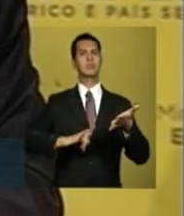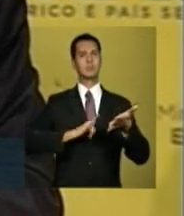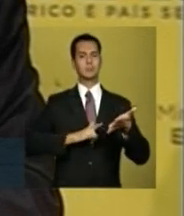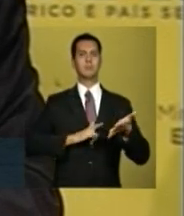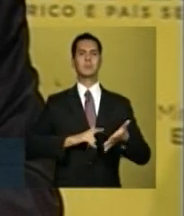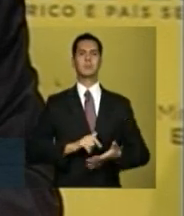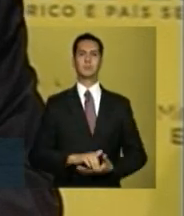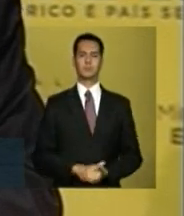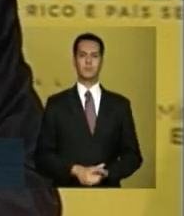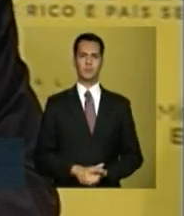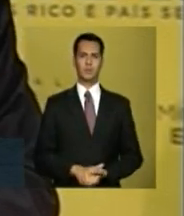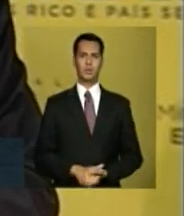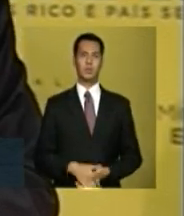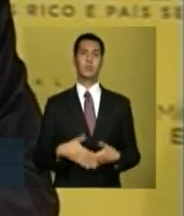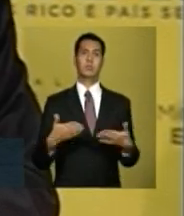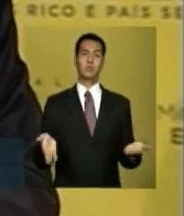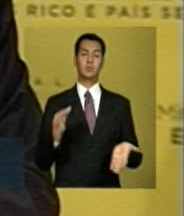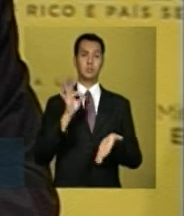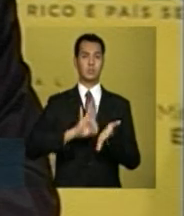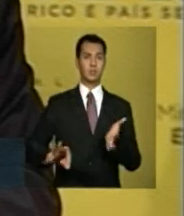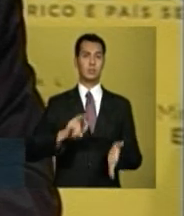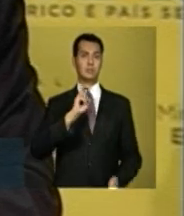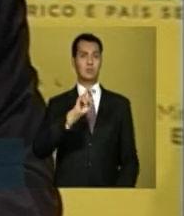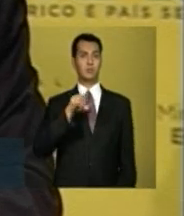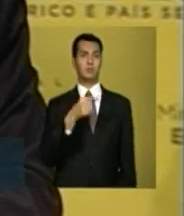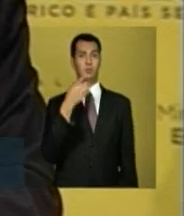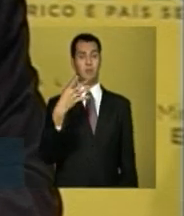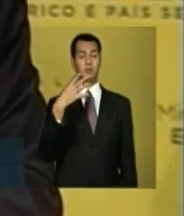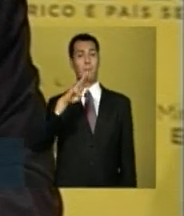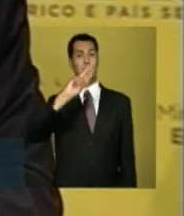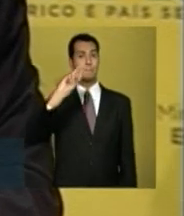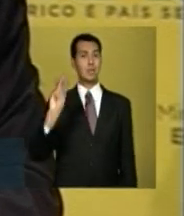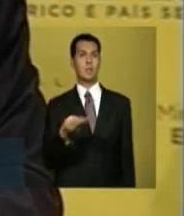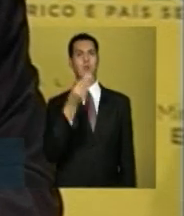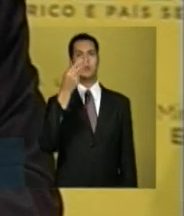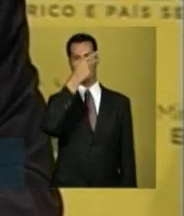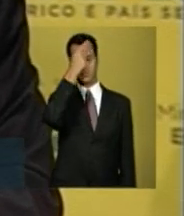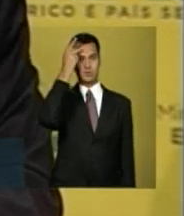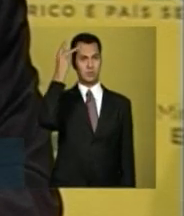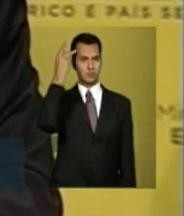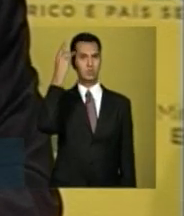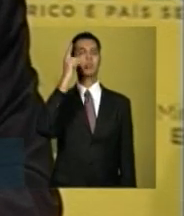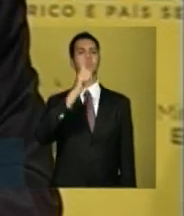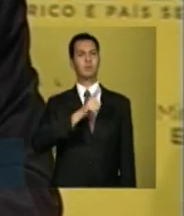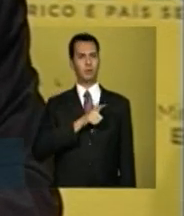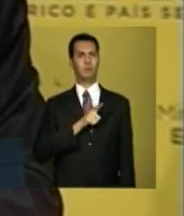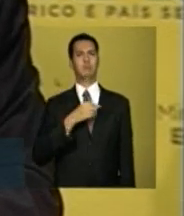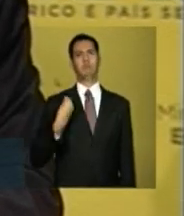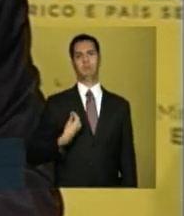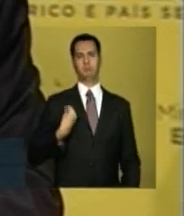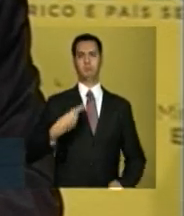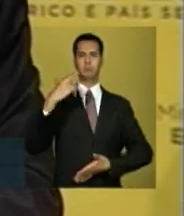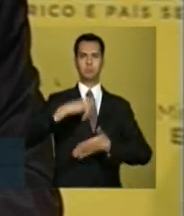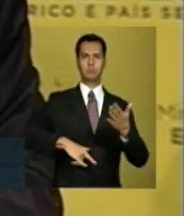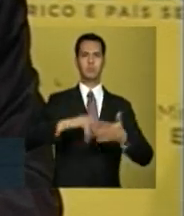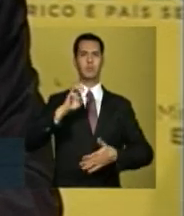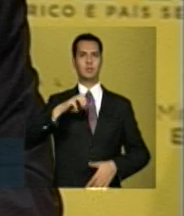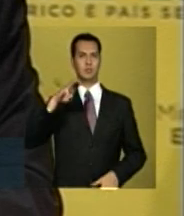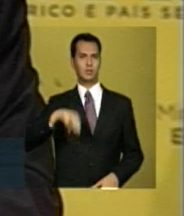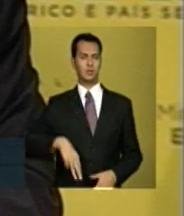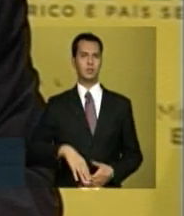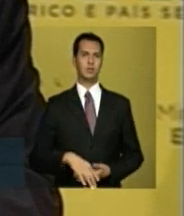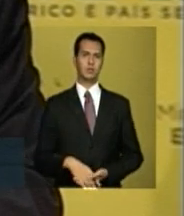do Enem Então as inscrições chegaram a 5,4 milhões de pessoas então o o Enem ele